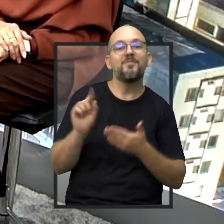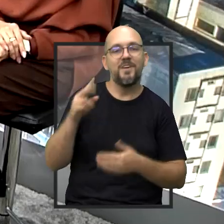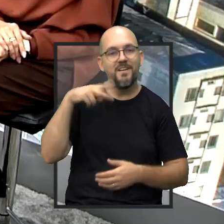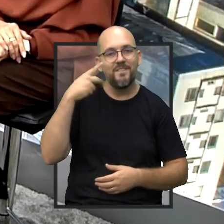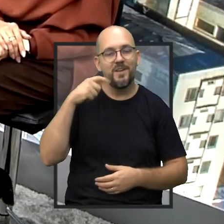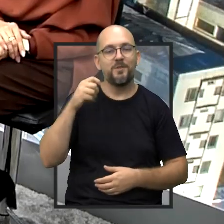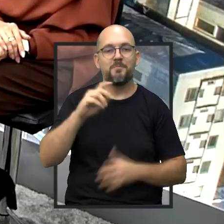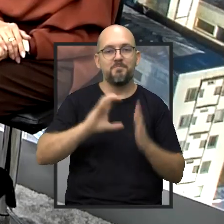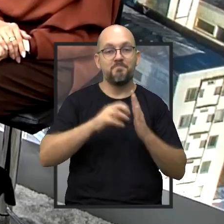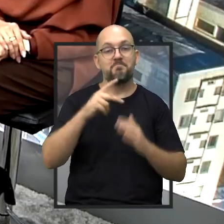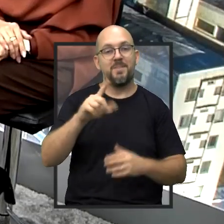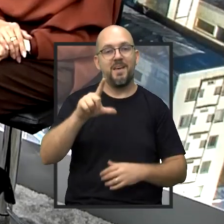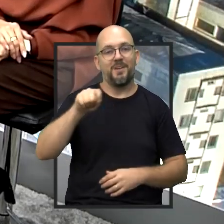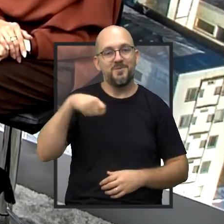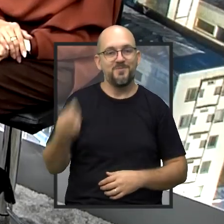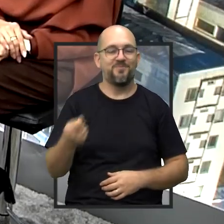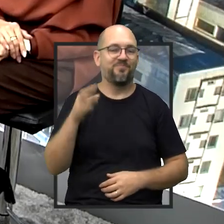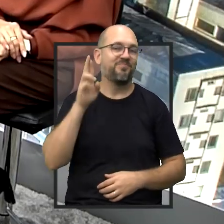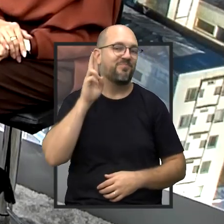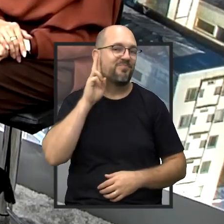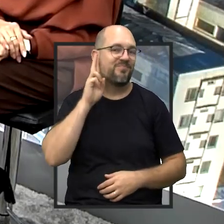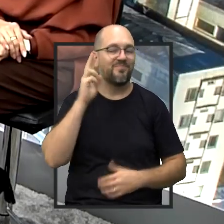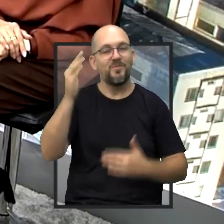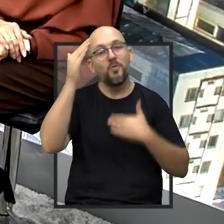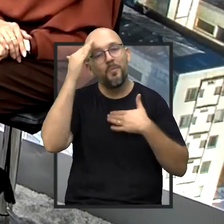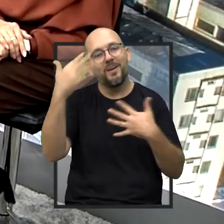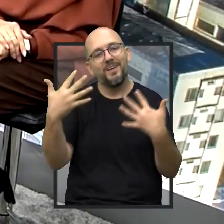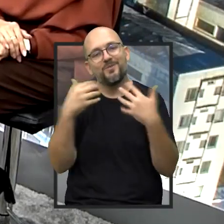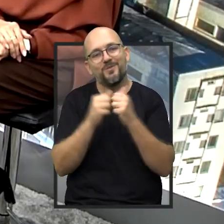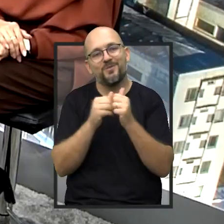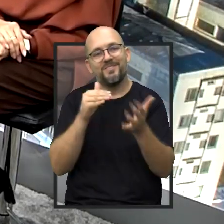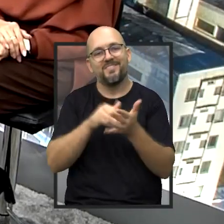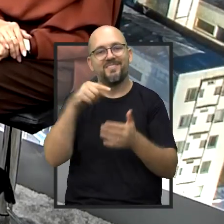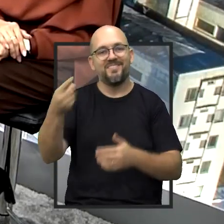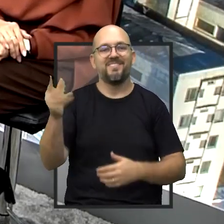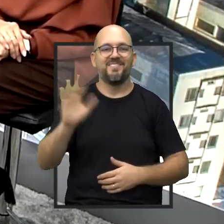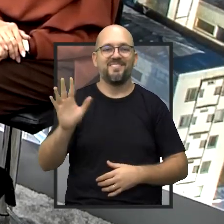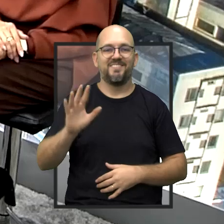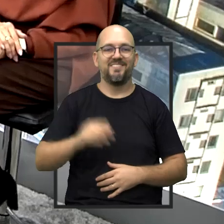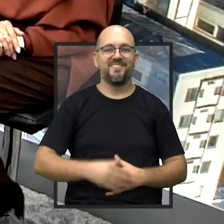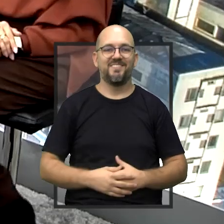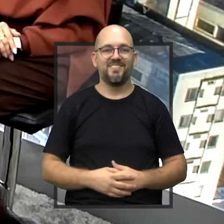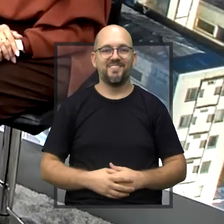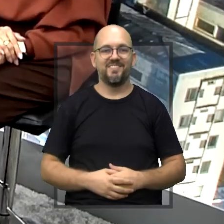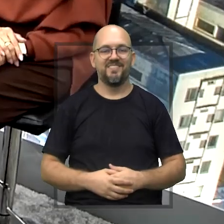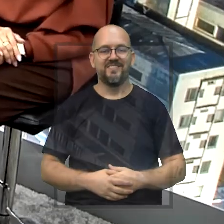edição a vereadora do PL, Rafaela Hernandes. Muito obrigado pela sua companhia e até a próxima.